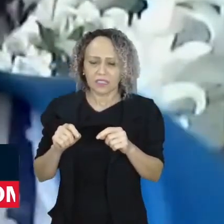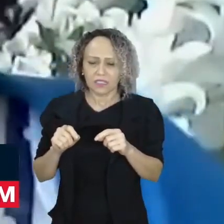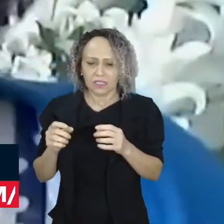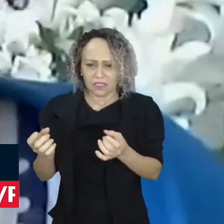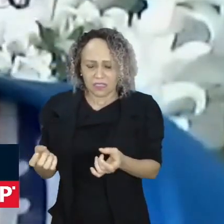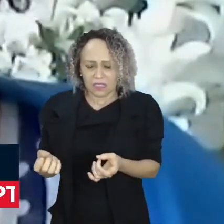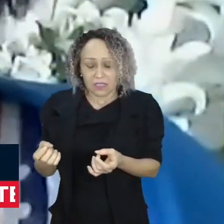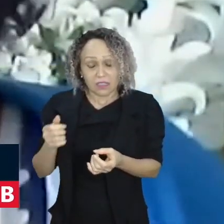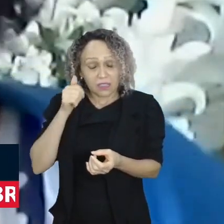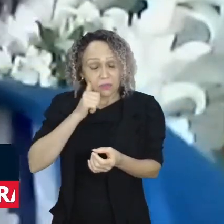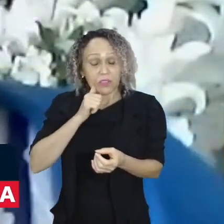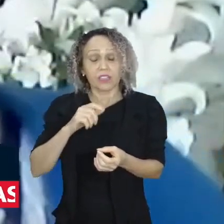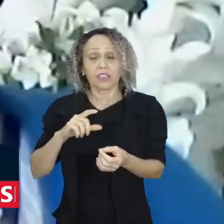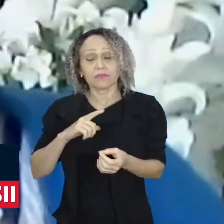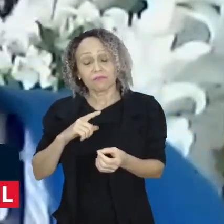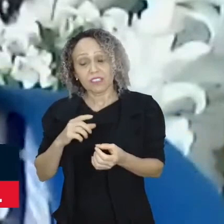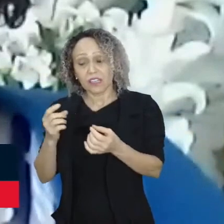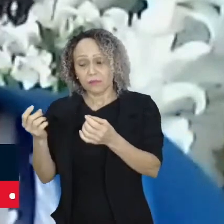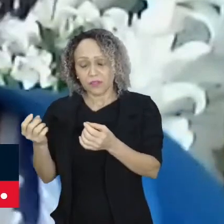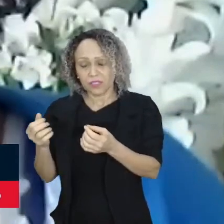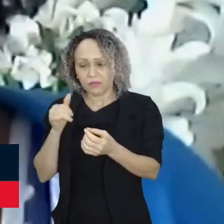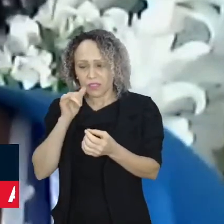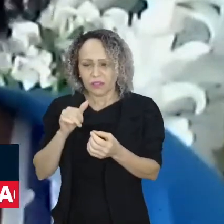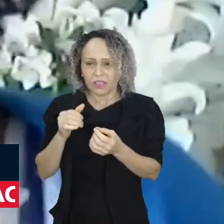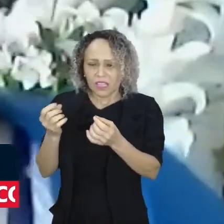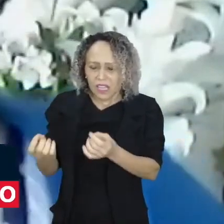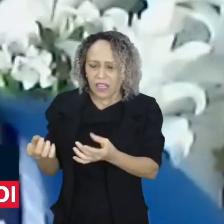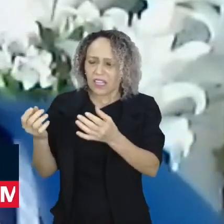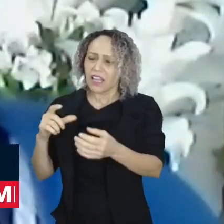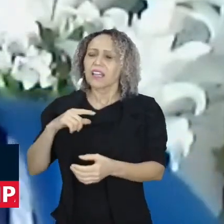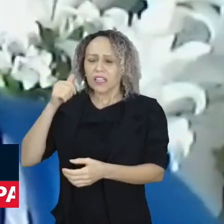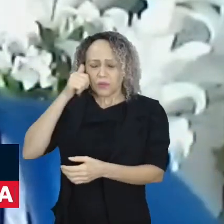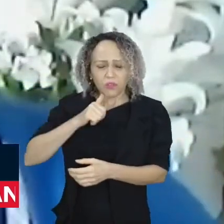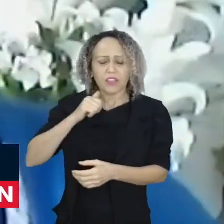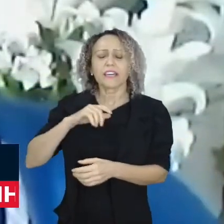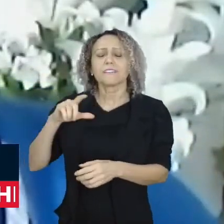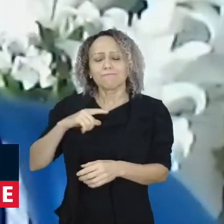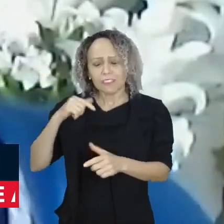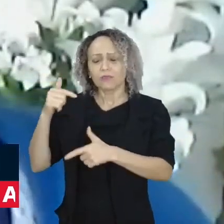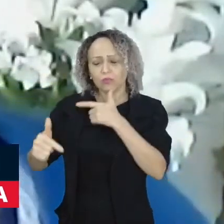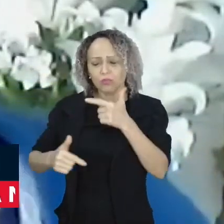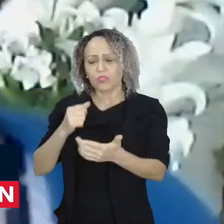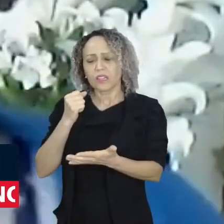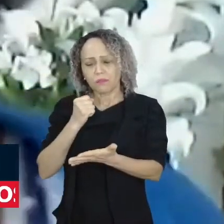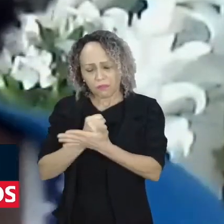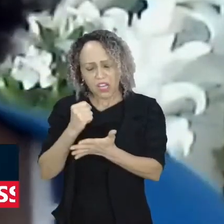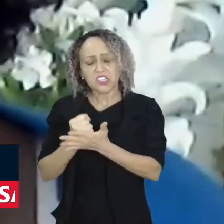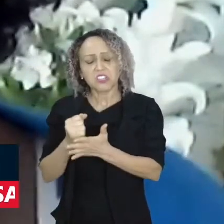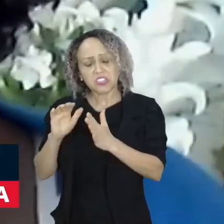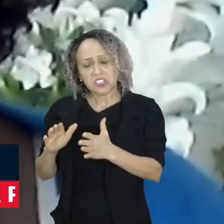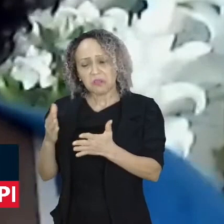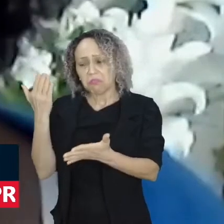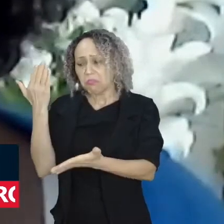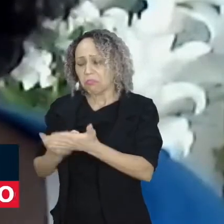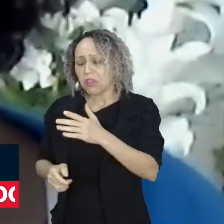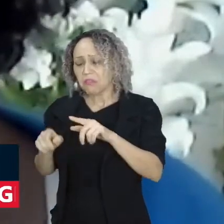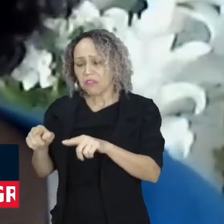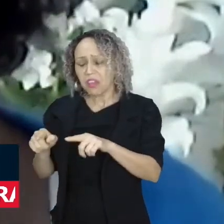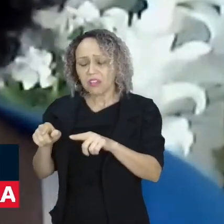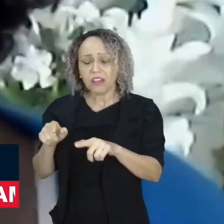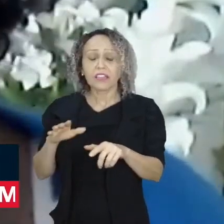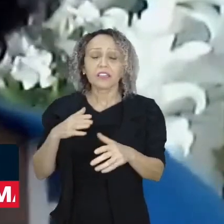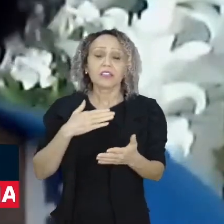que o golpe, na verdade, foi dado em cima das pessoas. O golpe não foi dado